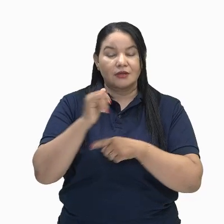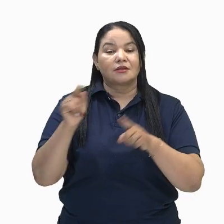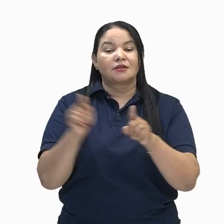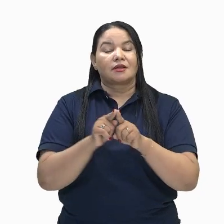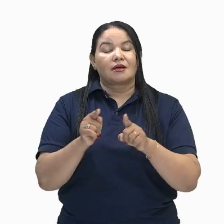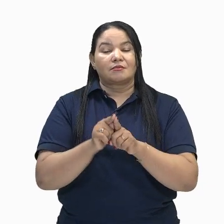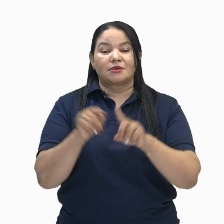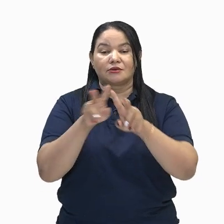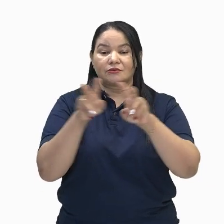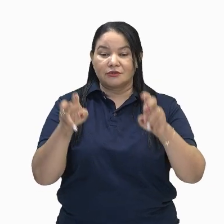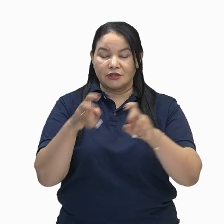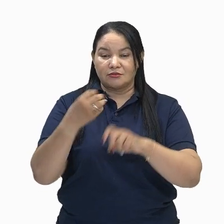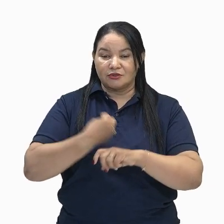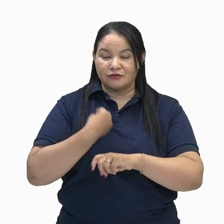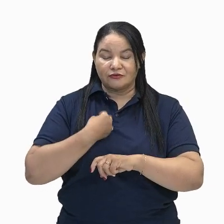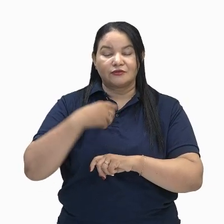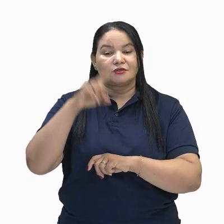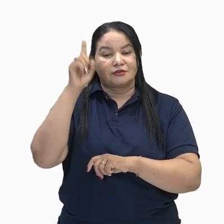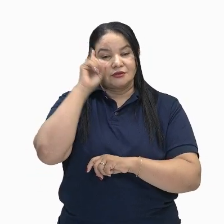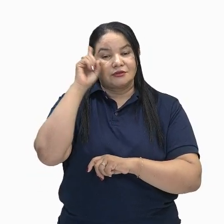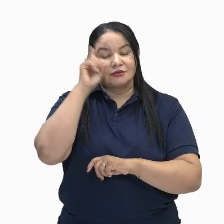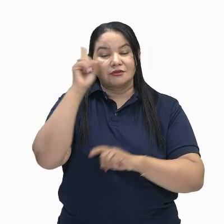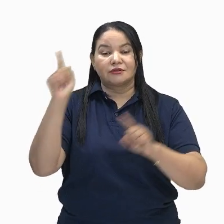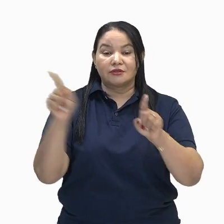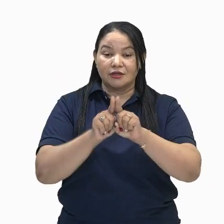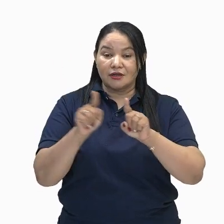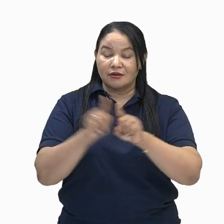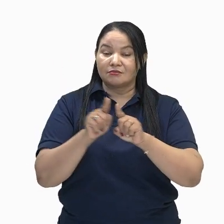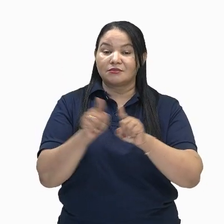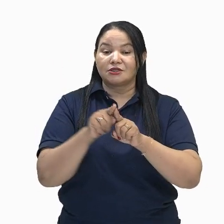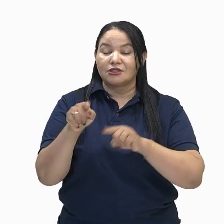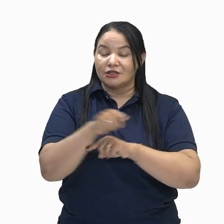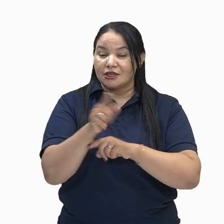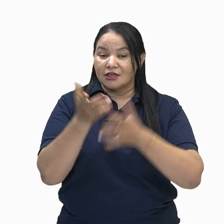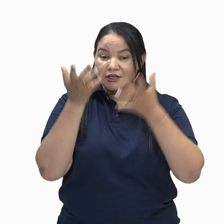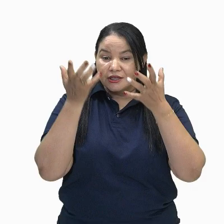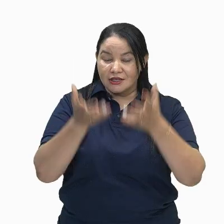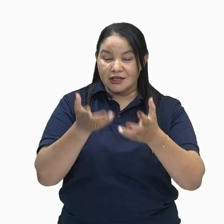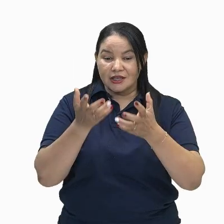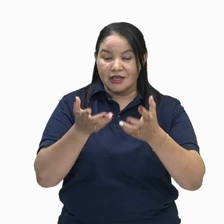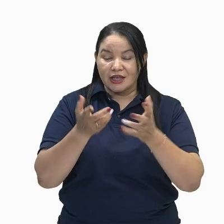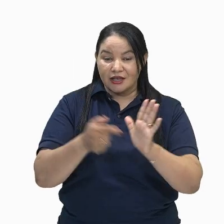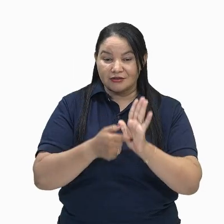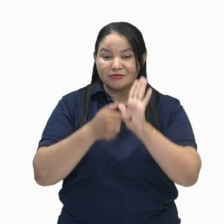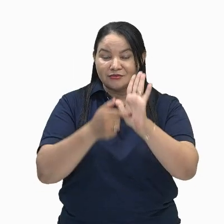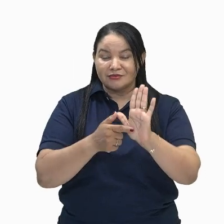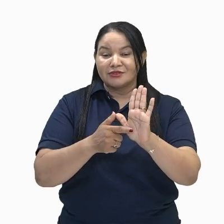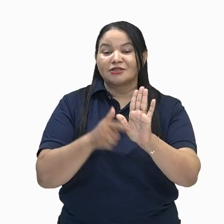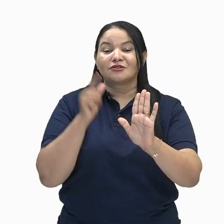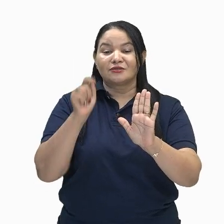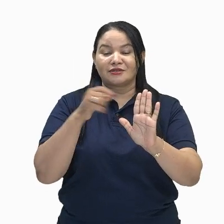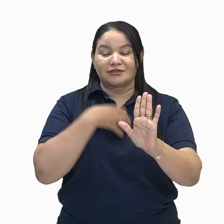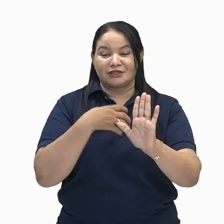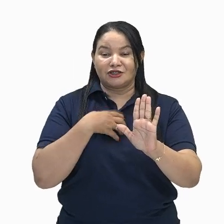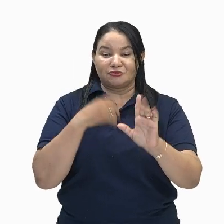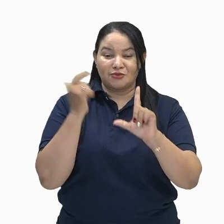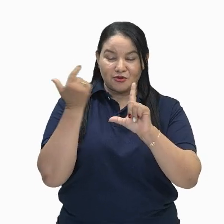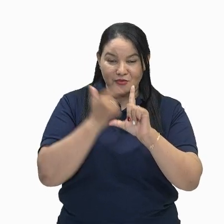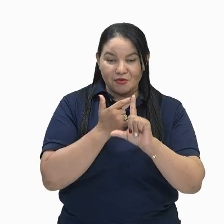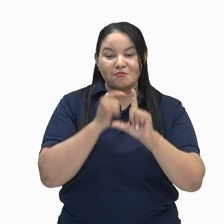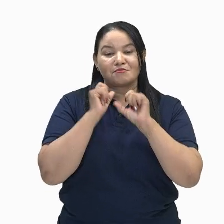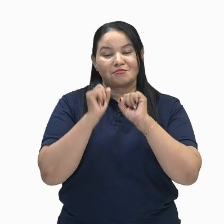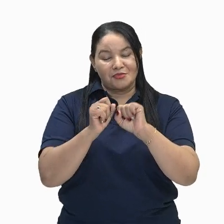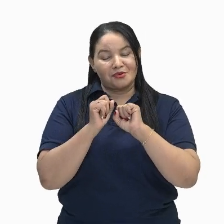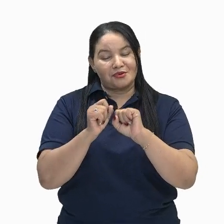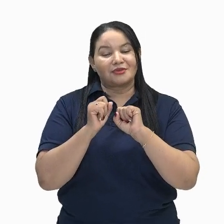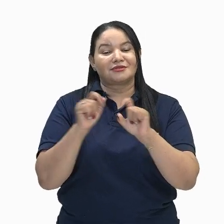com o tema do nosso cotidiano, que ele queira transparecer aí esse humor, ele pode, com certeza, criar